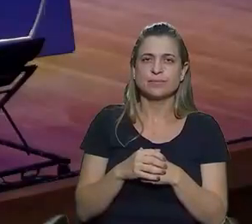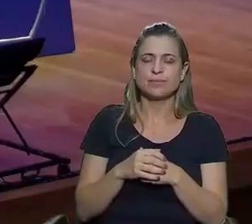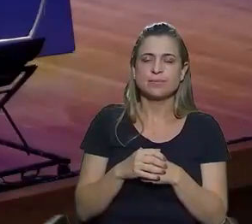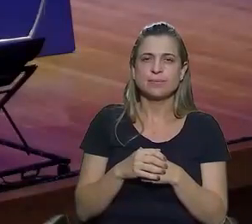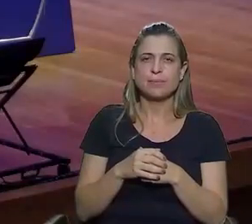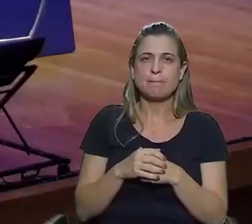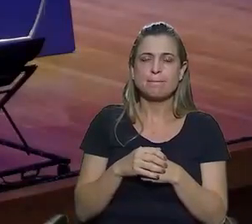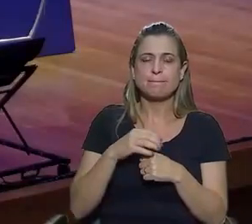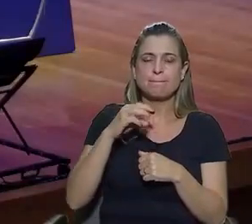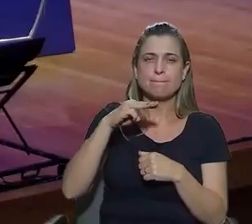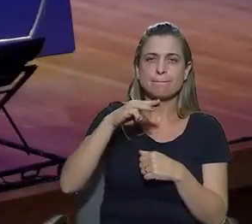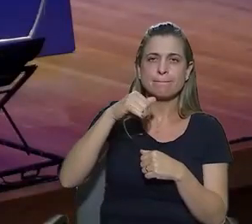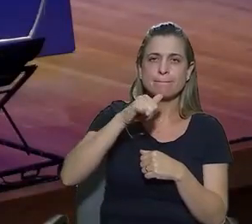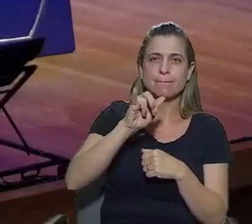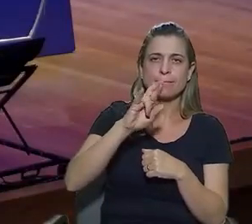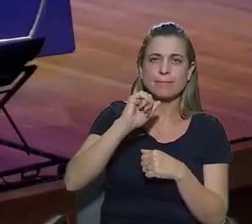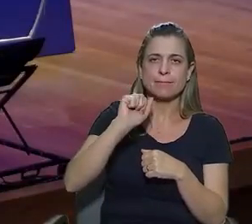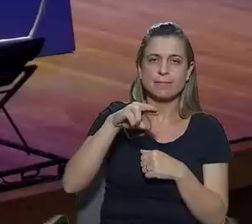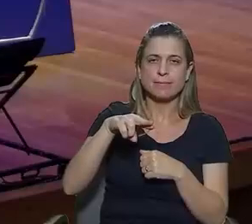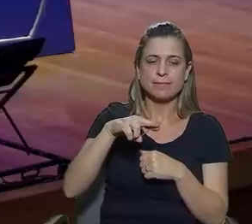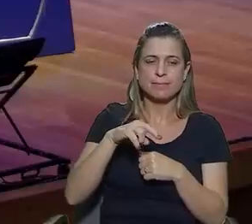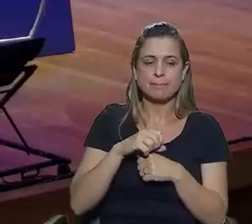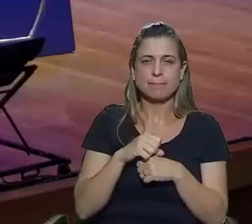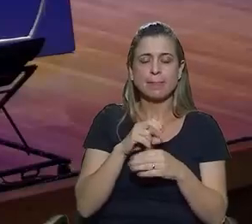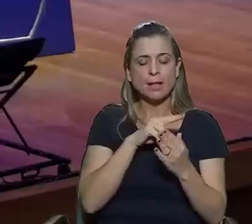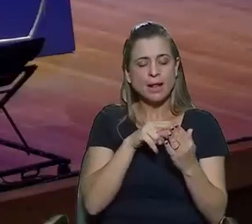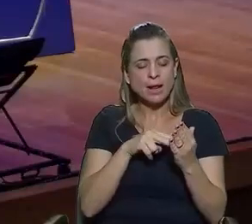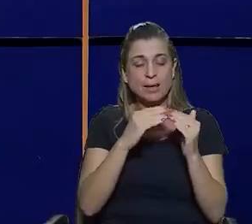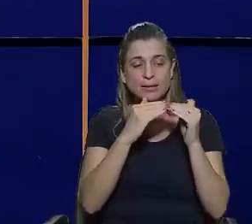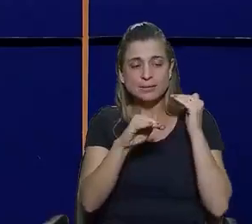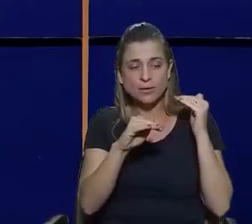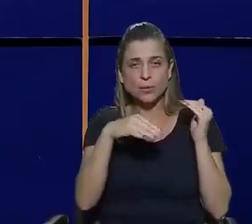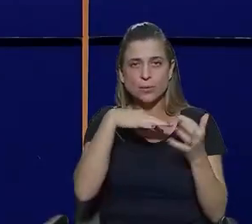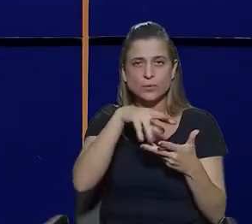você, ler te coloca em desacordo com o mundo? Muito.